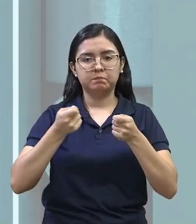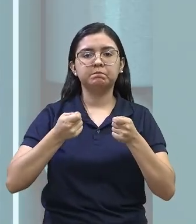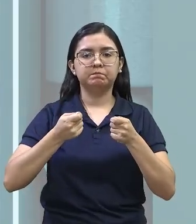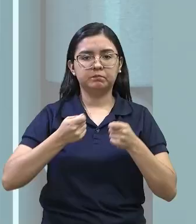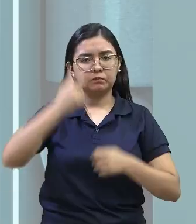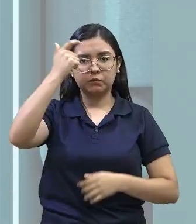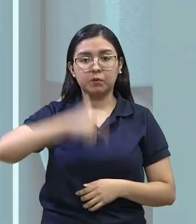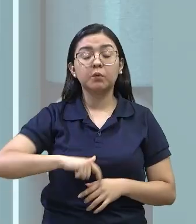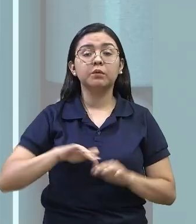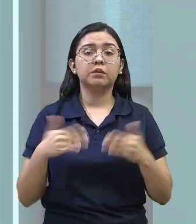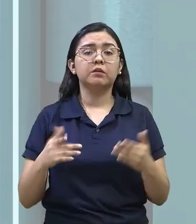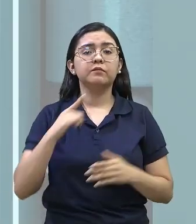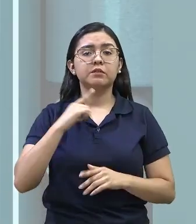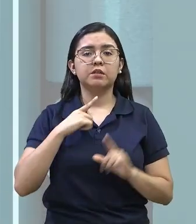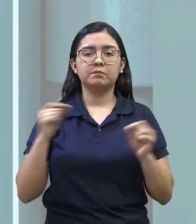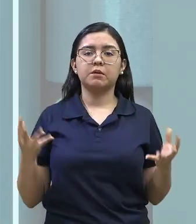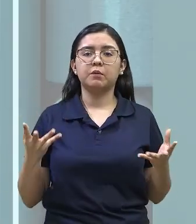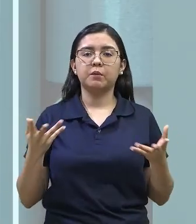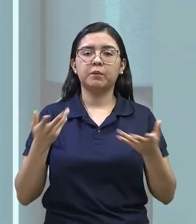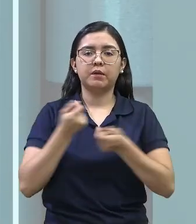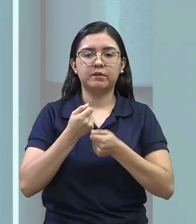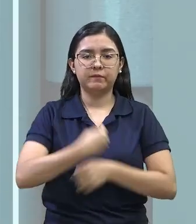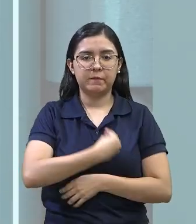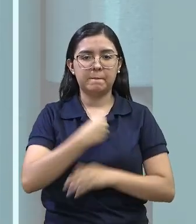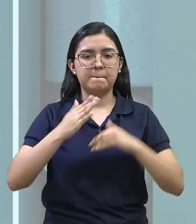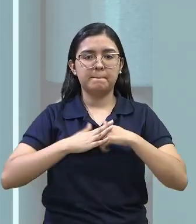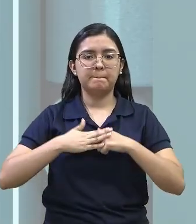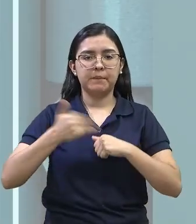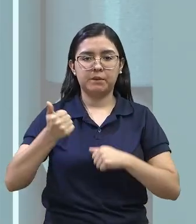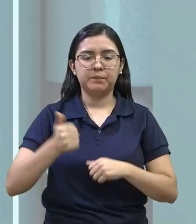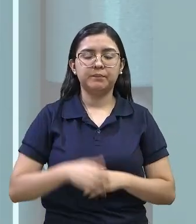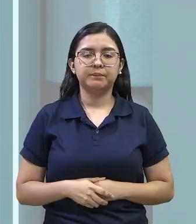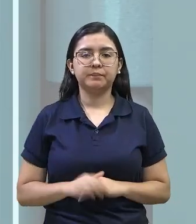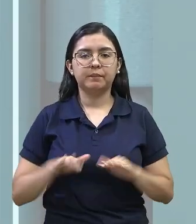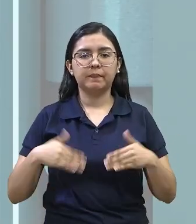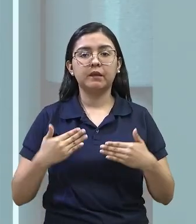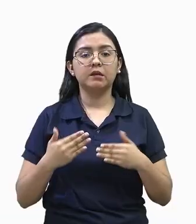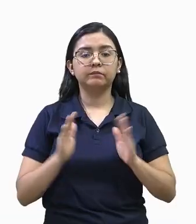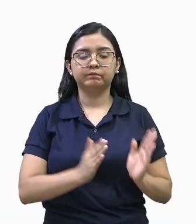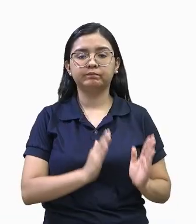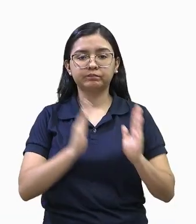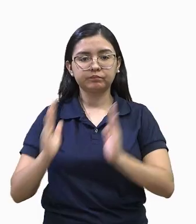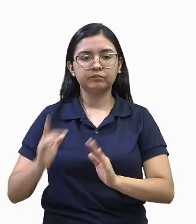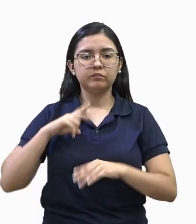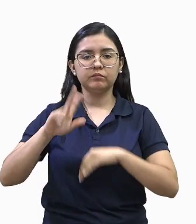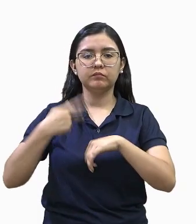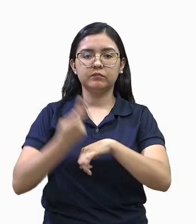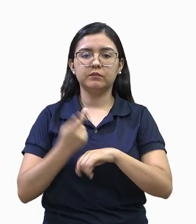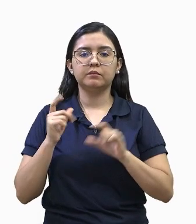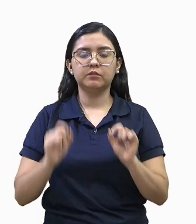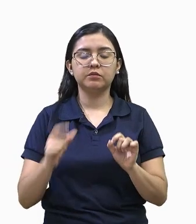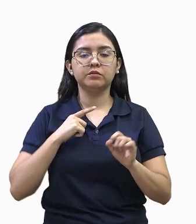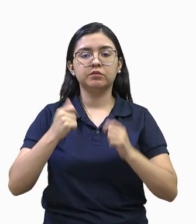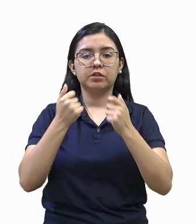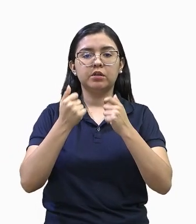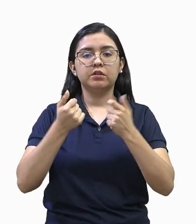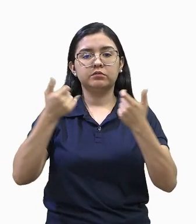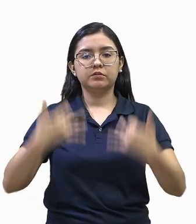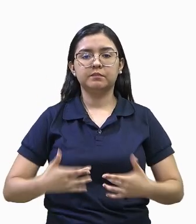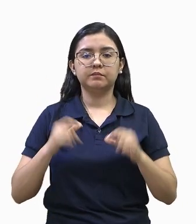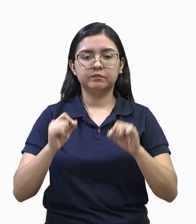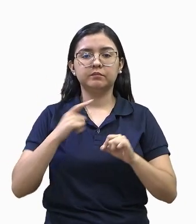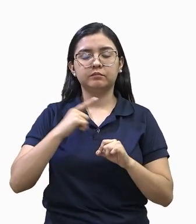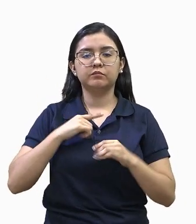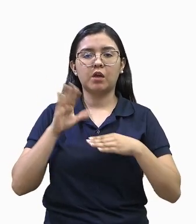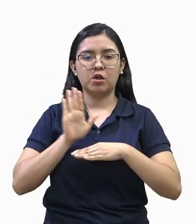completo, então você tem uma qualidade de vida melhor. Depois nós falamos aí sobre os primeiros